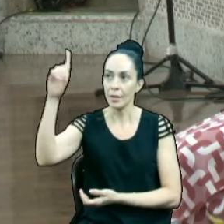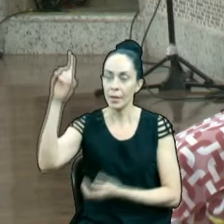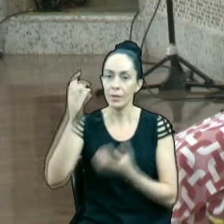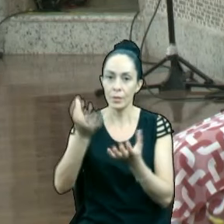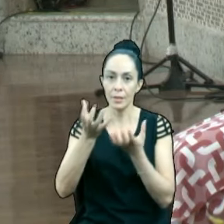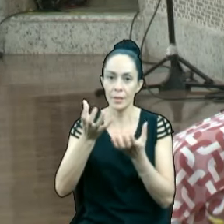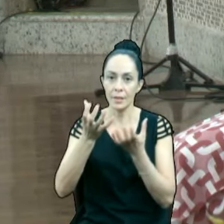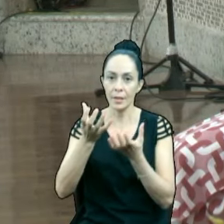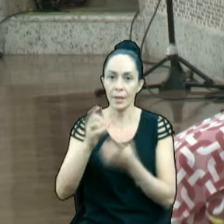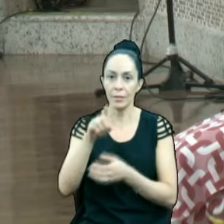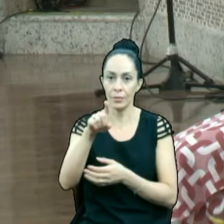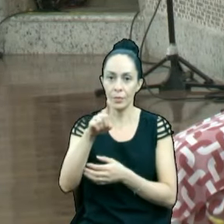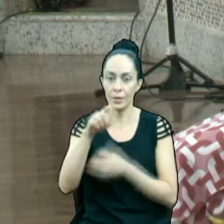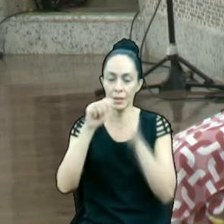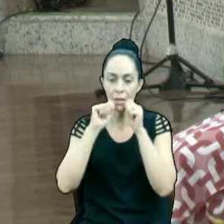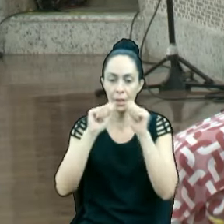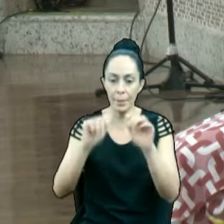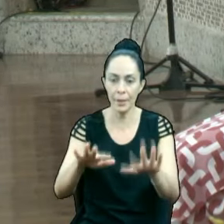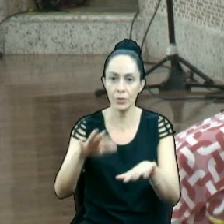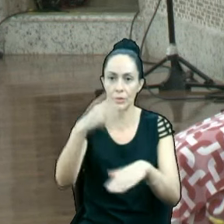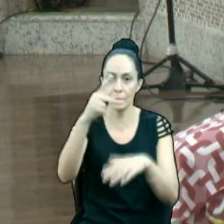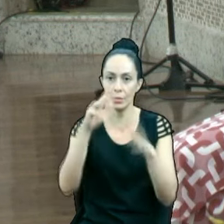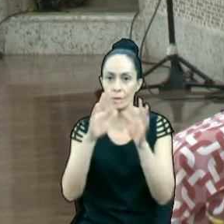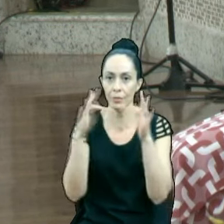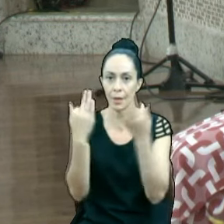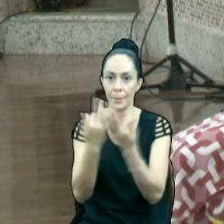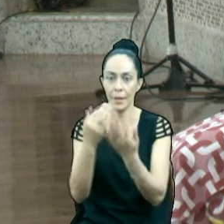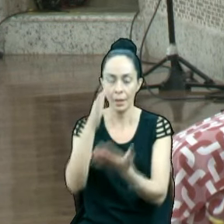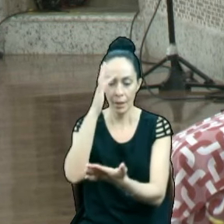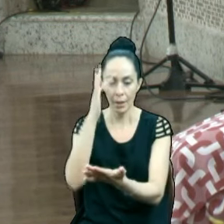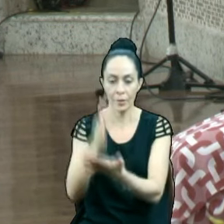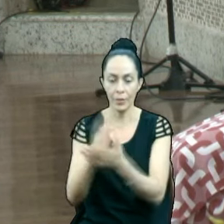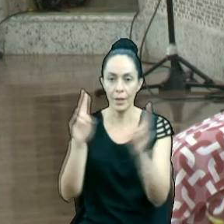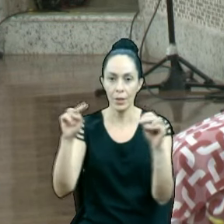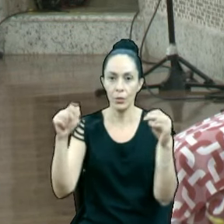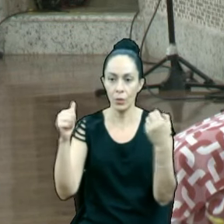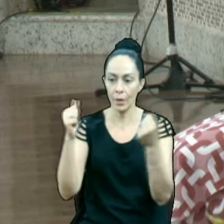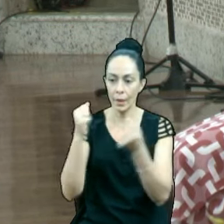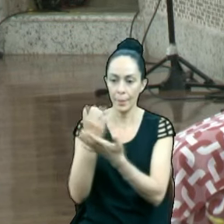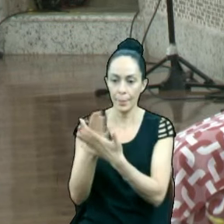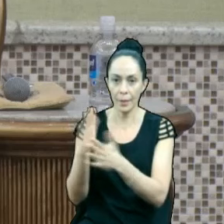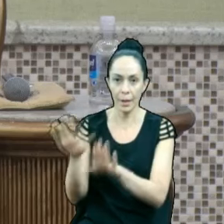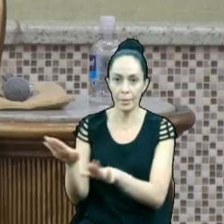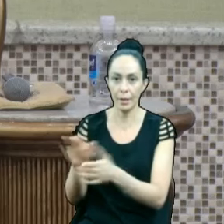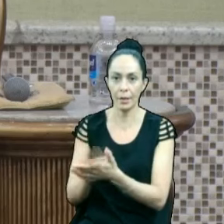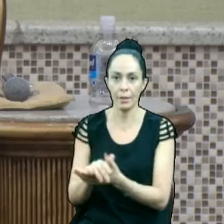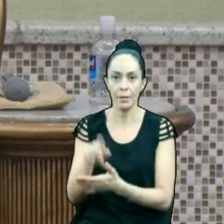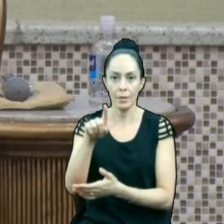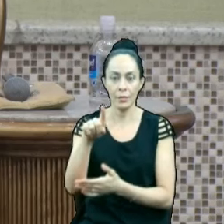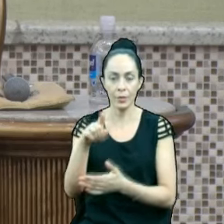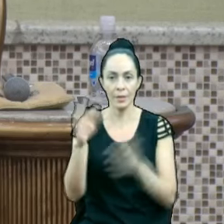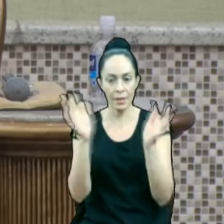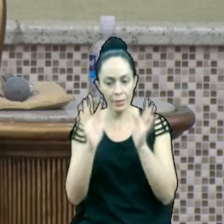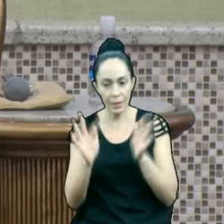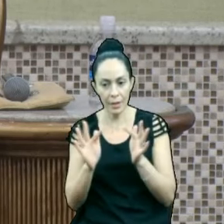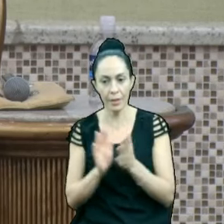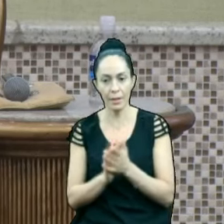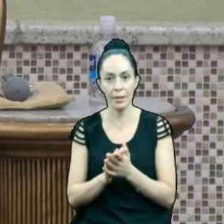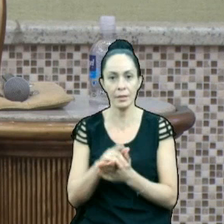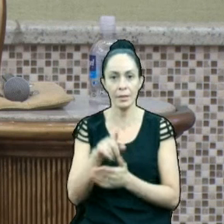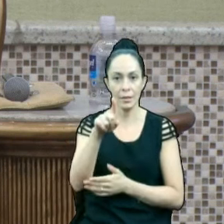para que a obra prossiga e a fé não morra para que ninguém se acomode não você tá fazendo isso aí irmão então